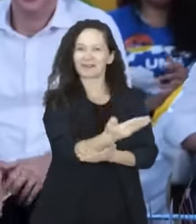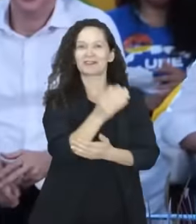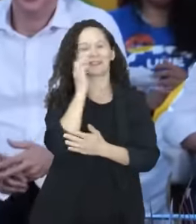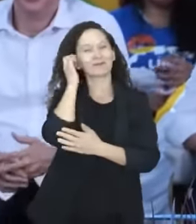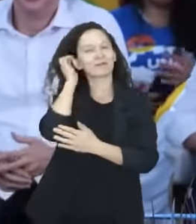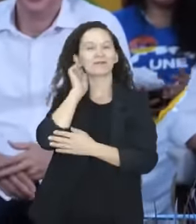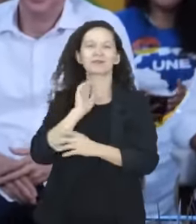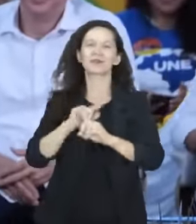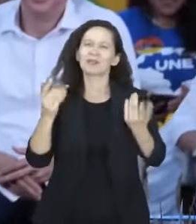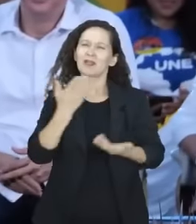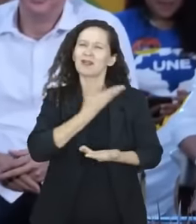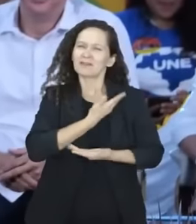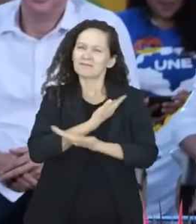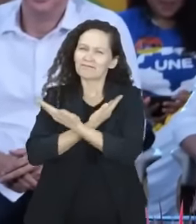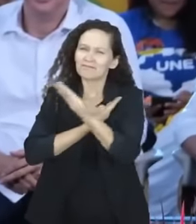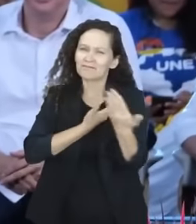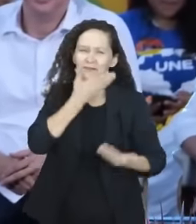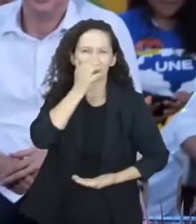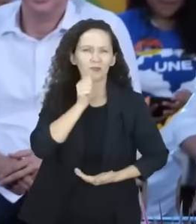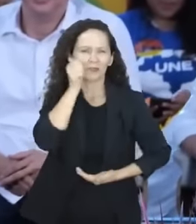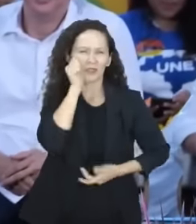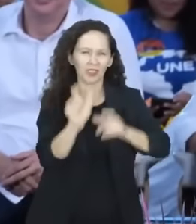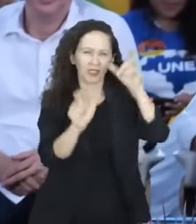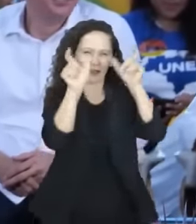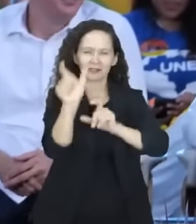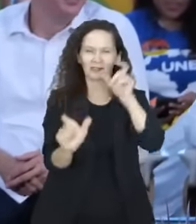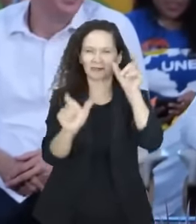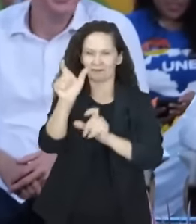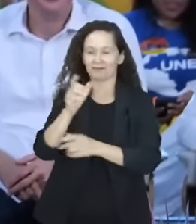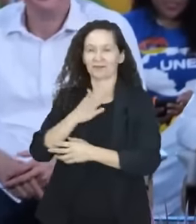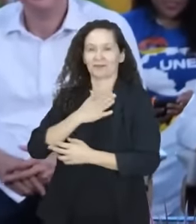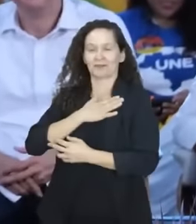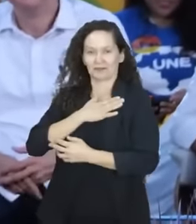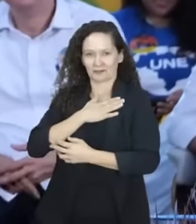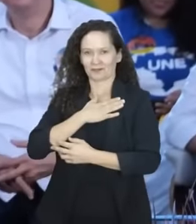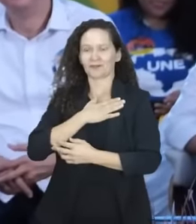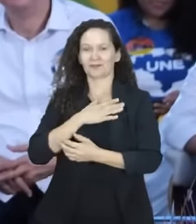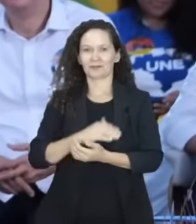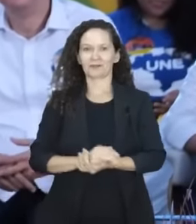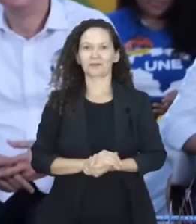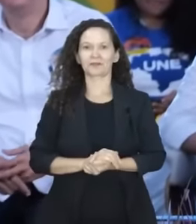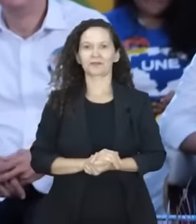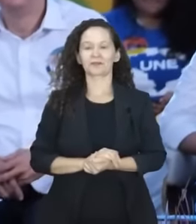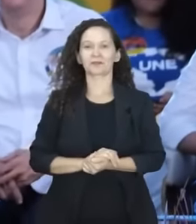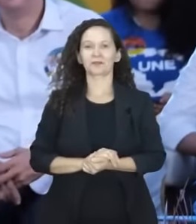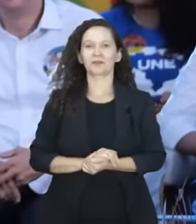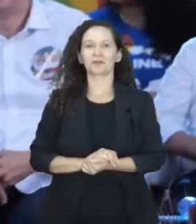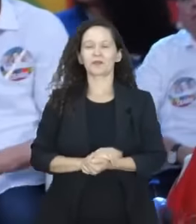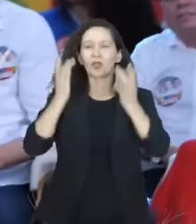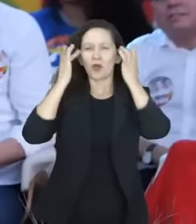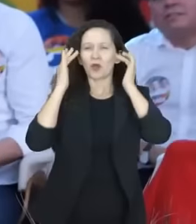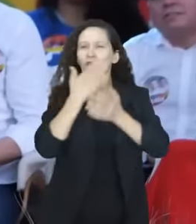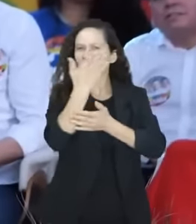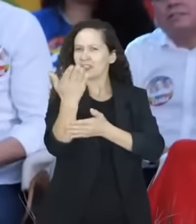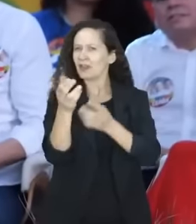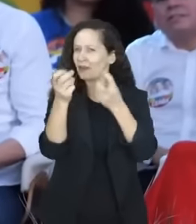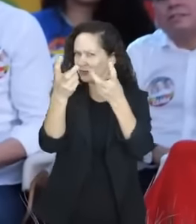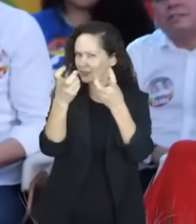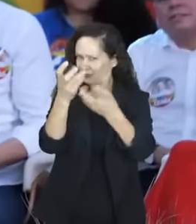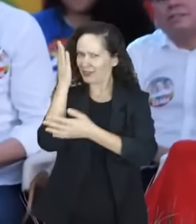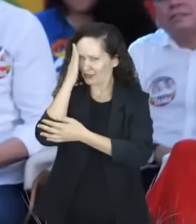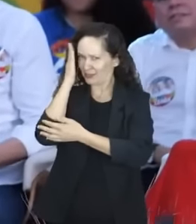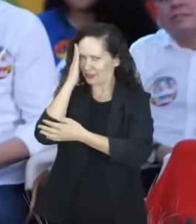companheiras, eu não sei se vocês estão se dando conta, eu vi que a